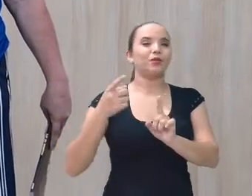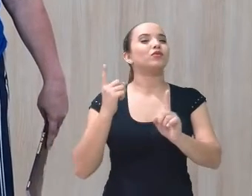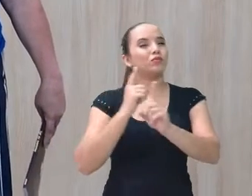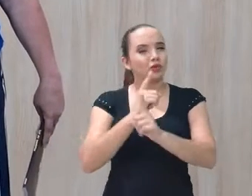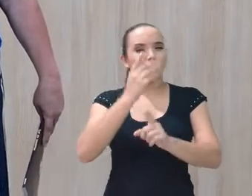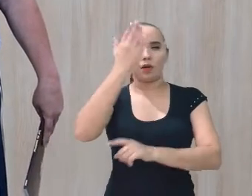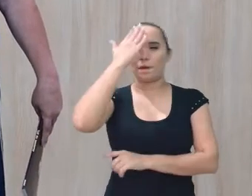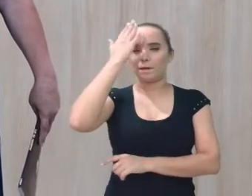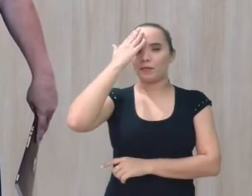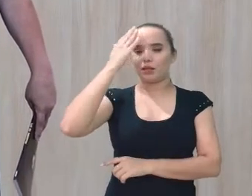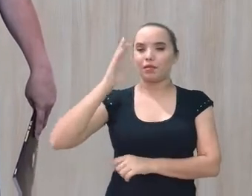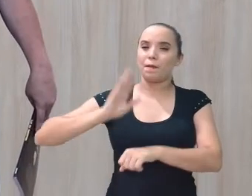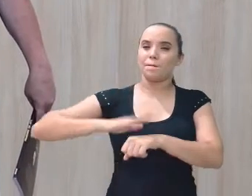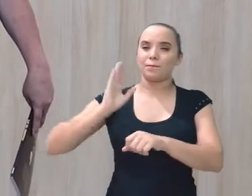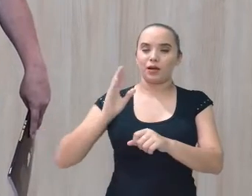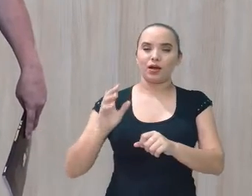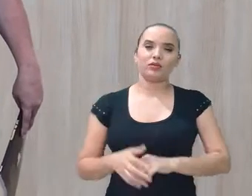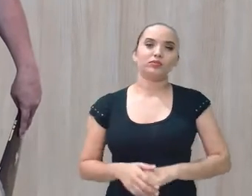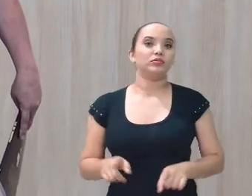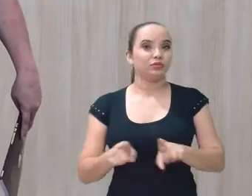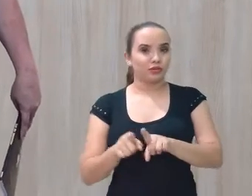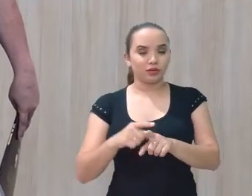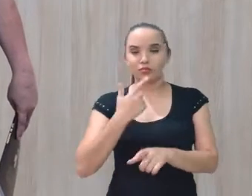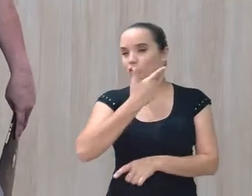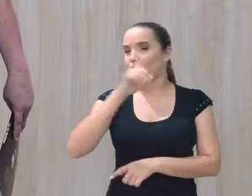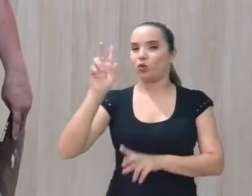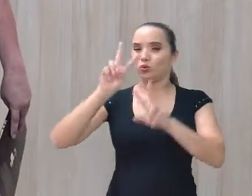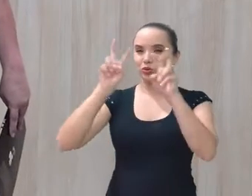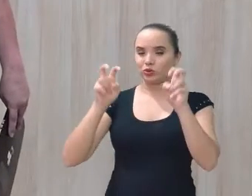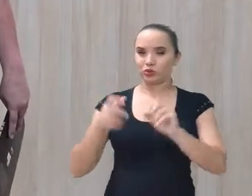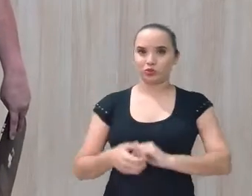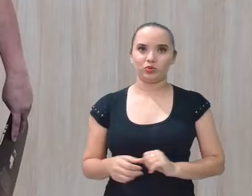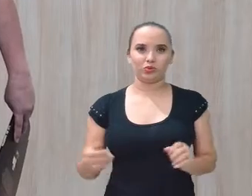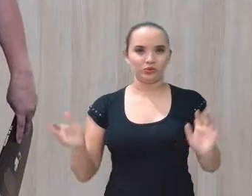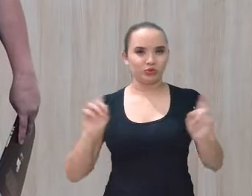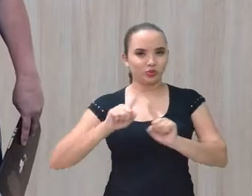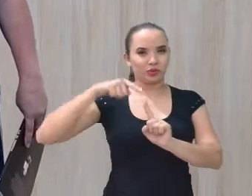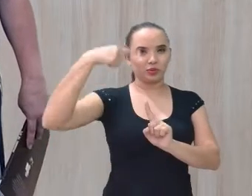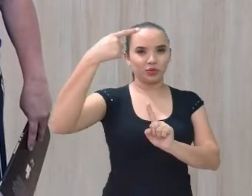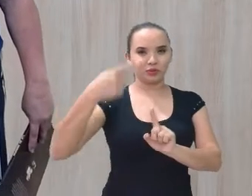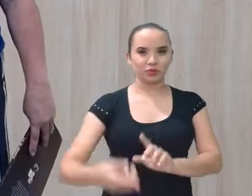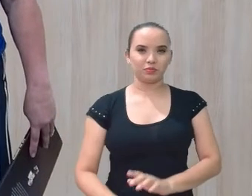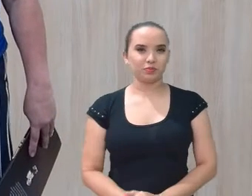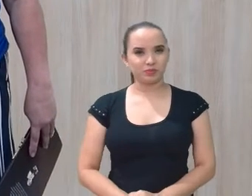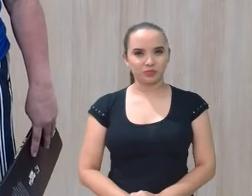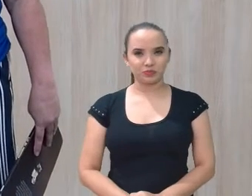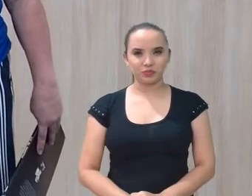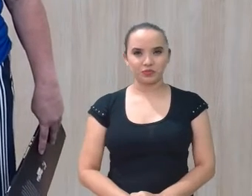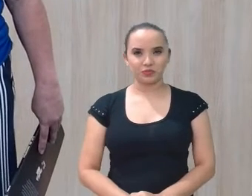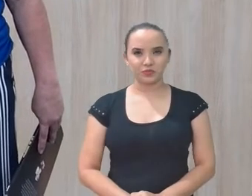pouquinho sobre isso, e também sobre outros assuntos. Até a próxima!